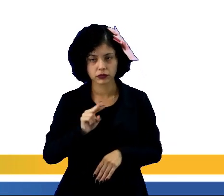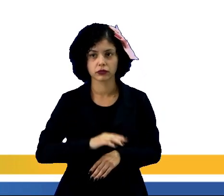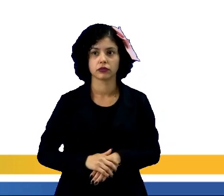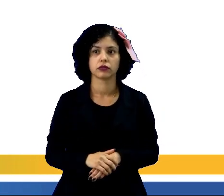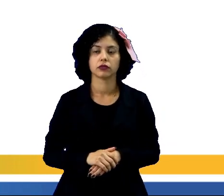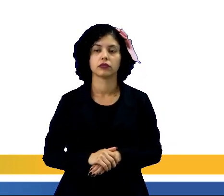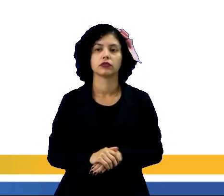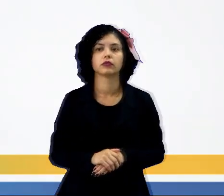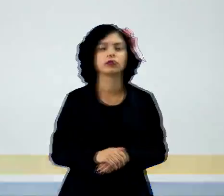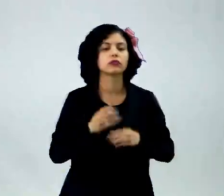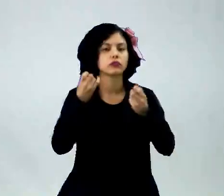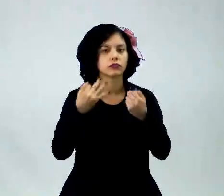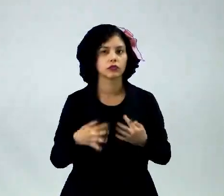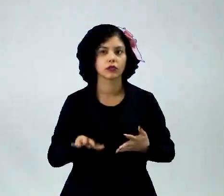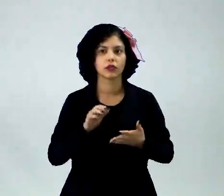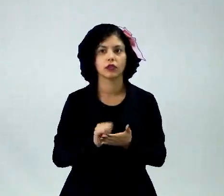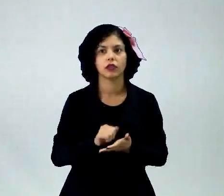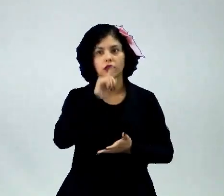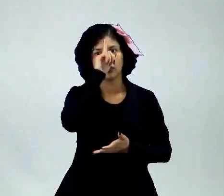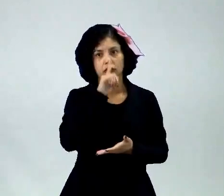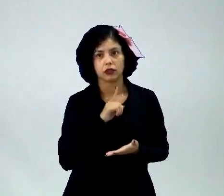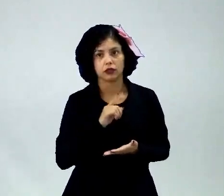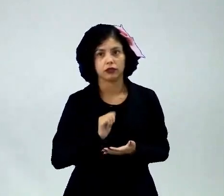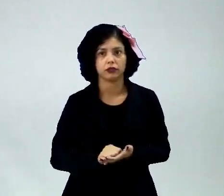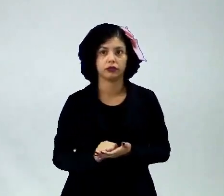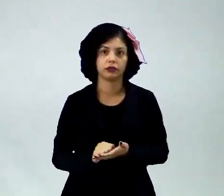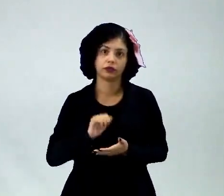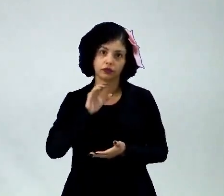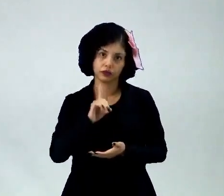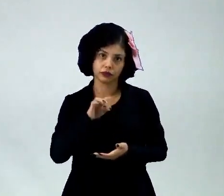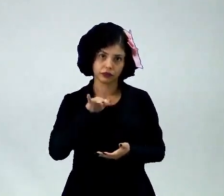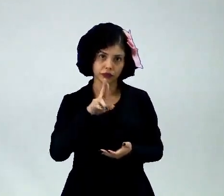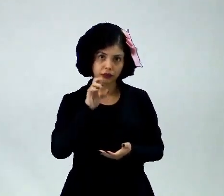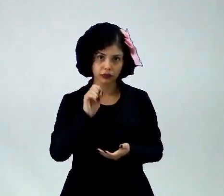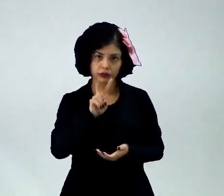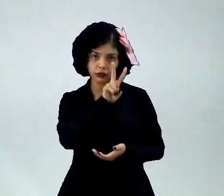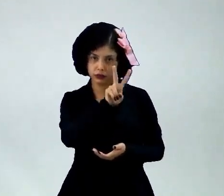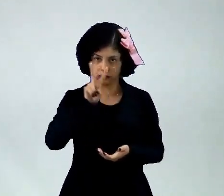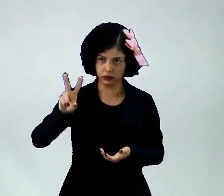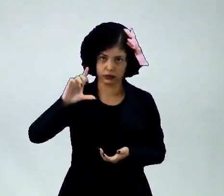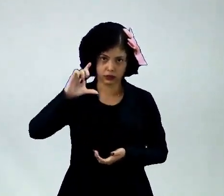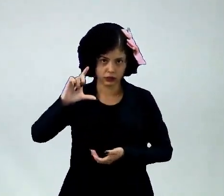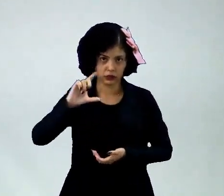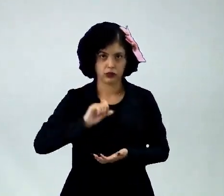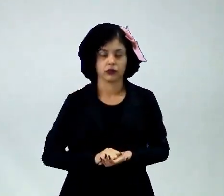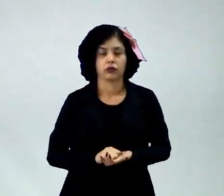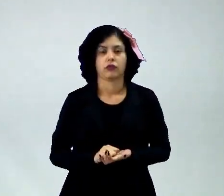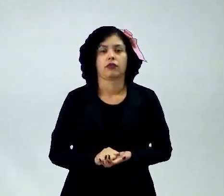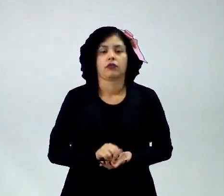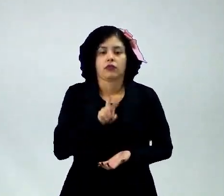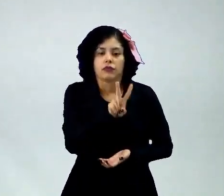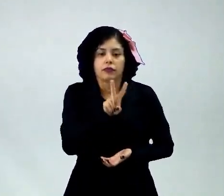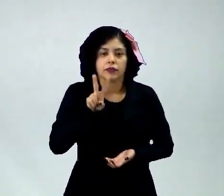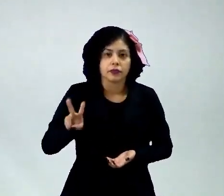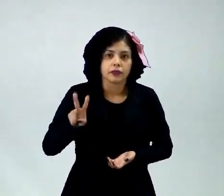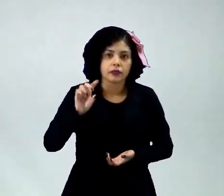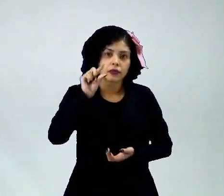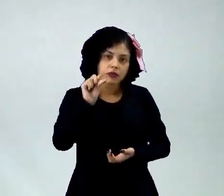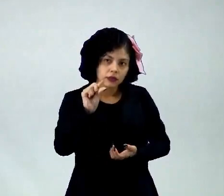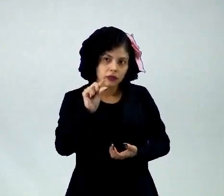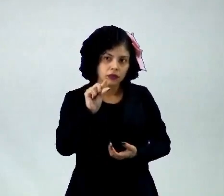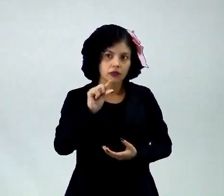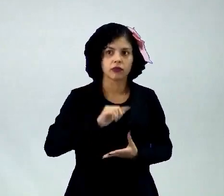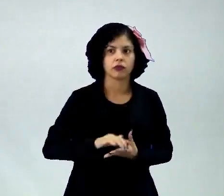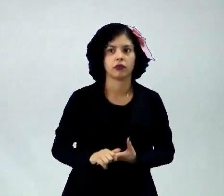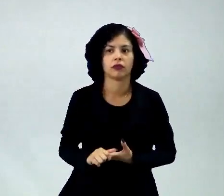Vzinho, que ajuda a explicar, né, esse amarelo, característica dominante, por isso representado pela letra maiúscula, e verde,